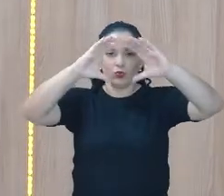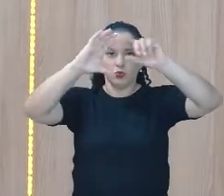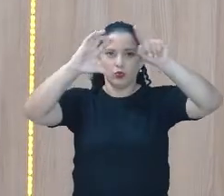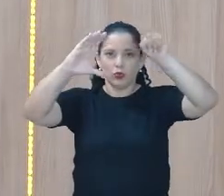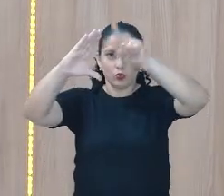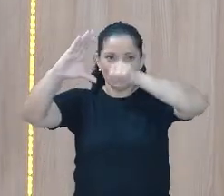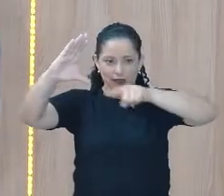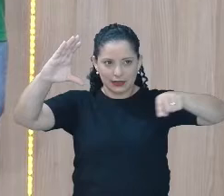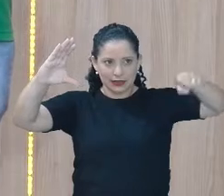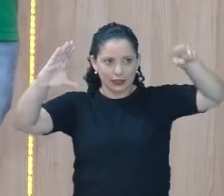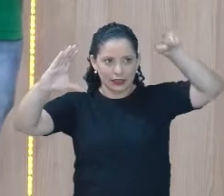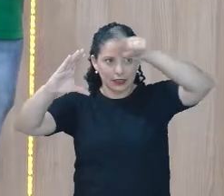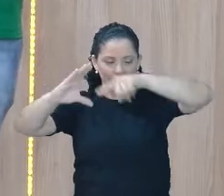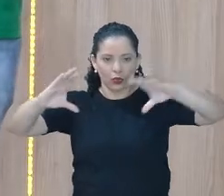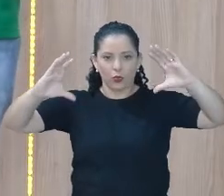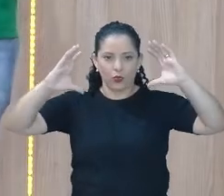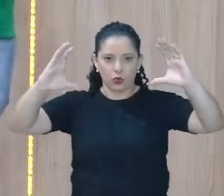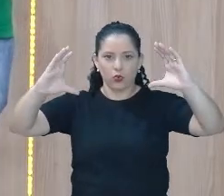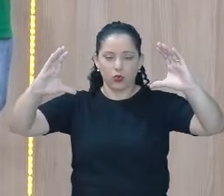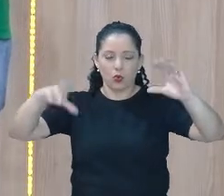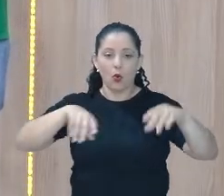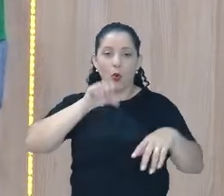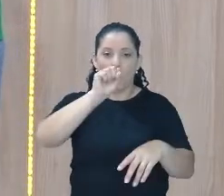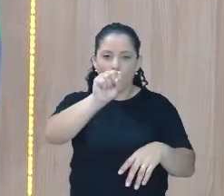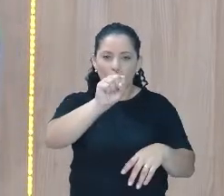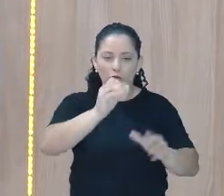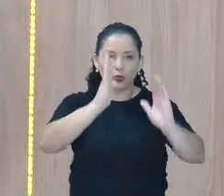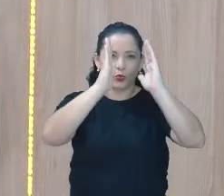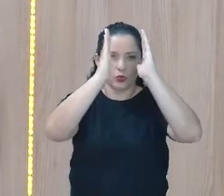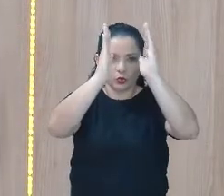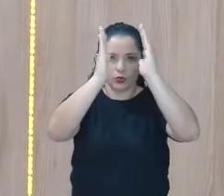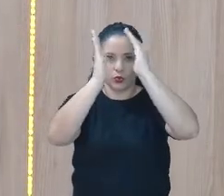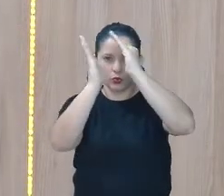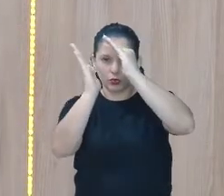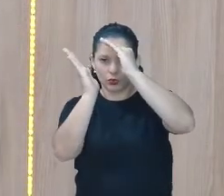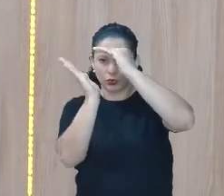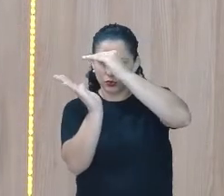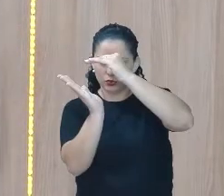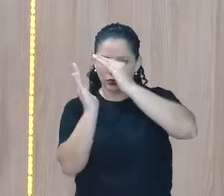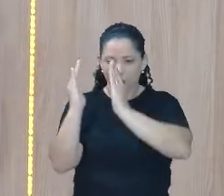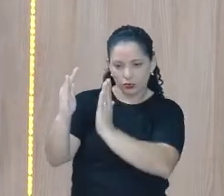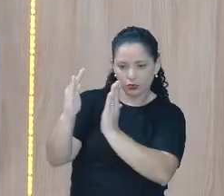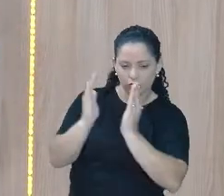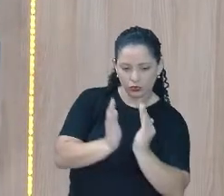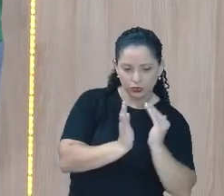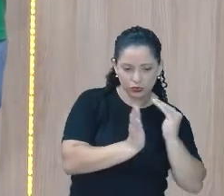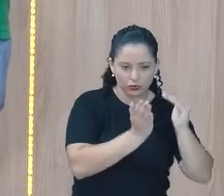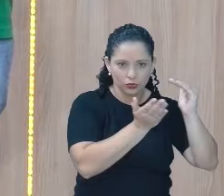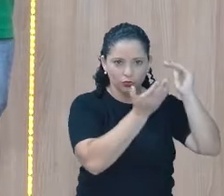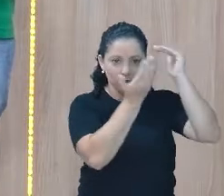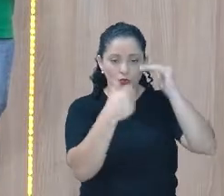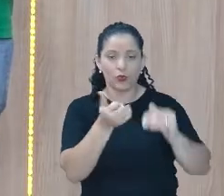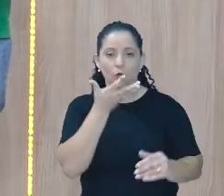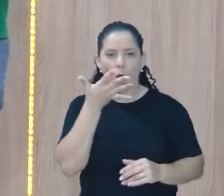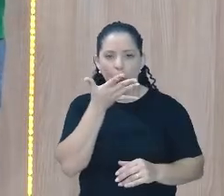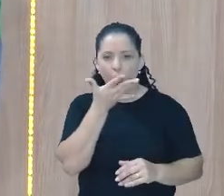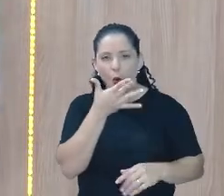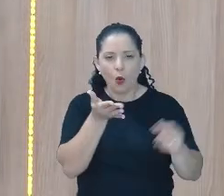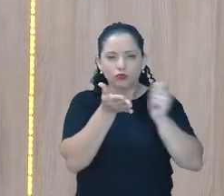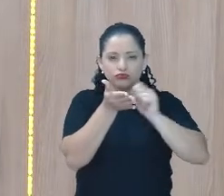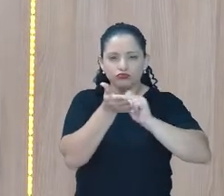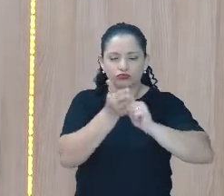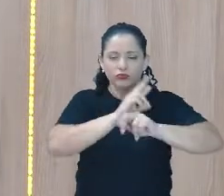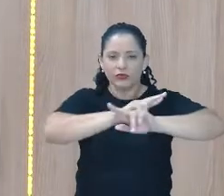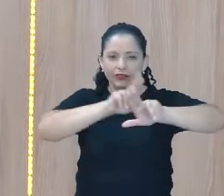partes, então 6 partes eu pintei de vermelho e 2 partes eu pintei de branca. Então, quando eu pergunto qual é a fração